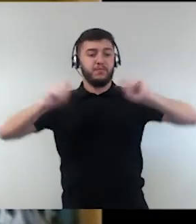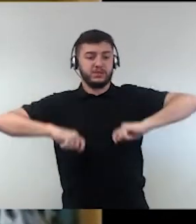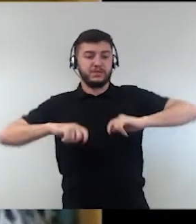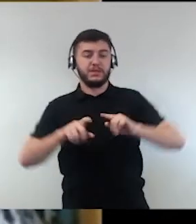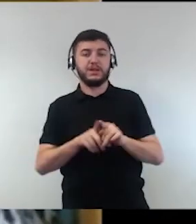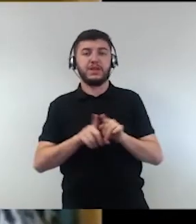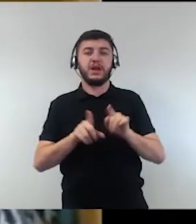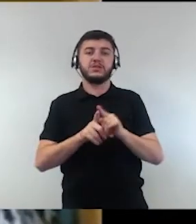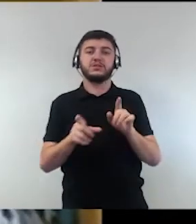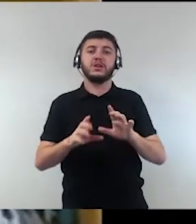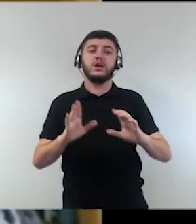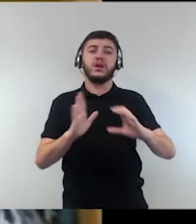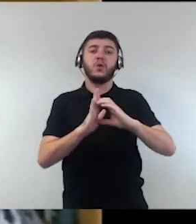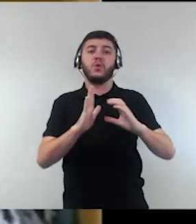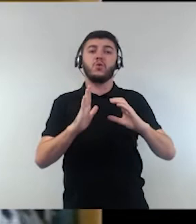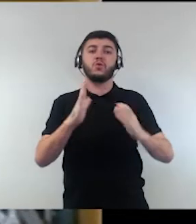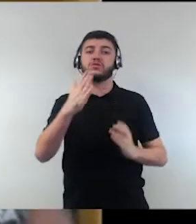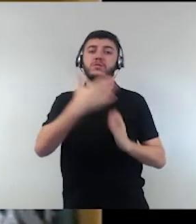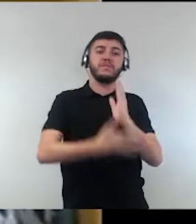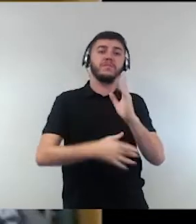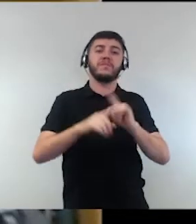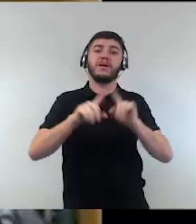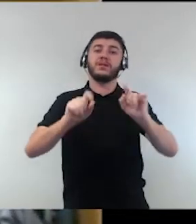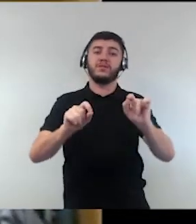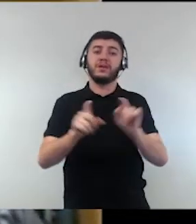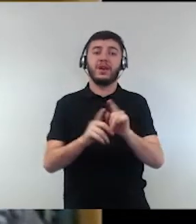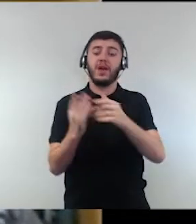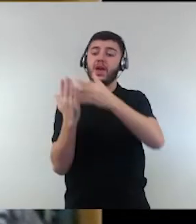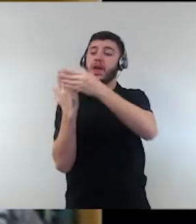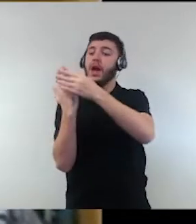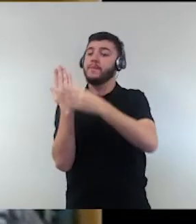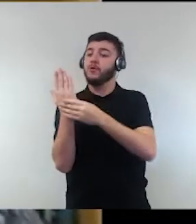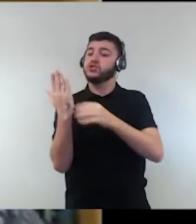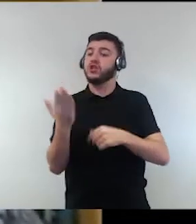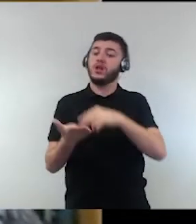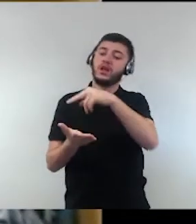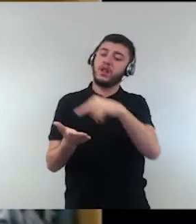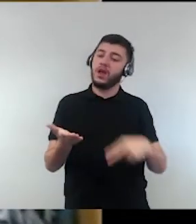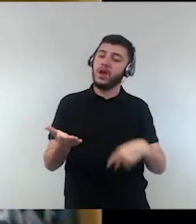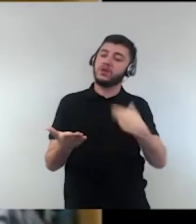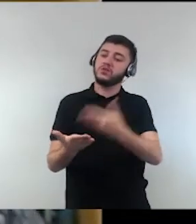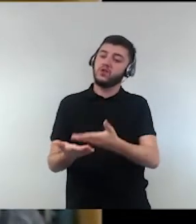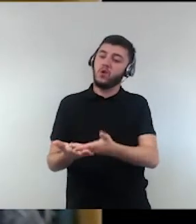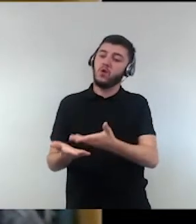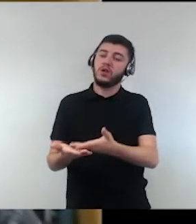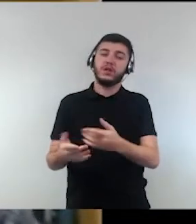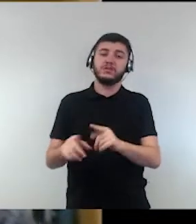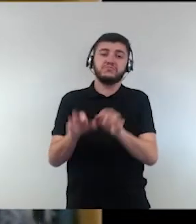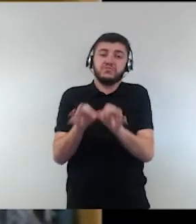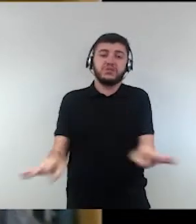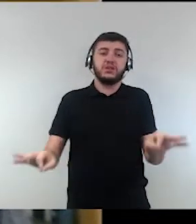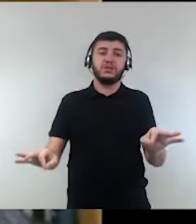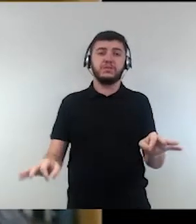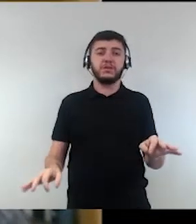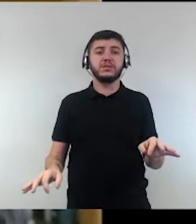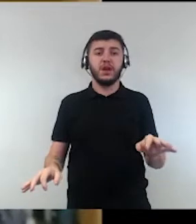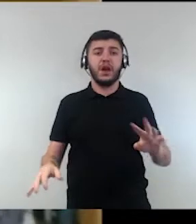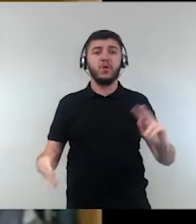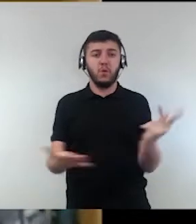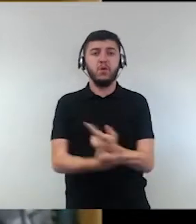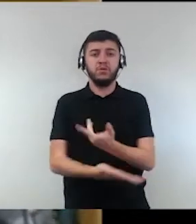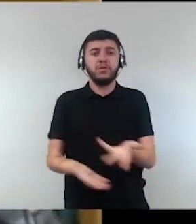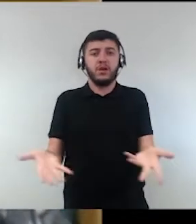concurso estudando apenas em apostilas. Essa é a realidade que nos conforma hoje. E são essas